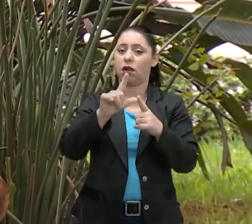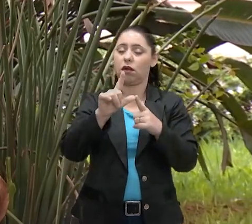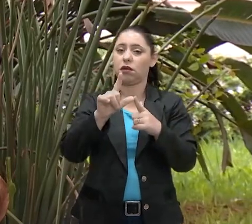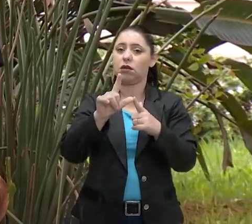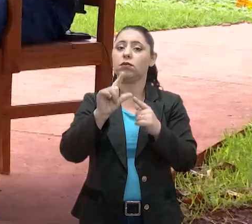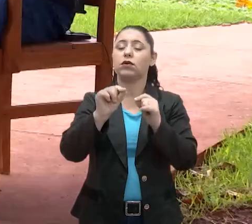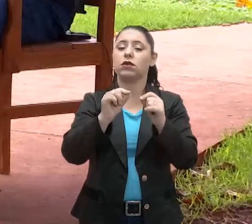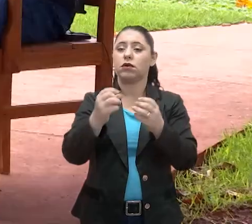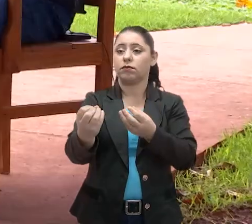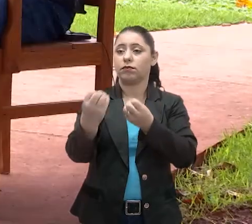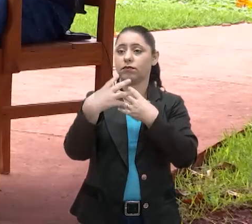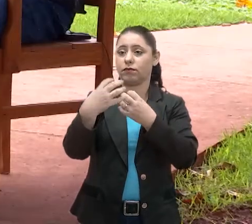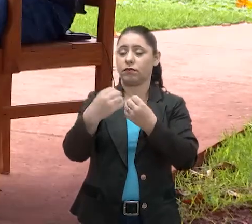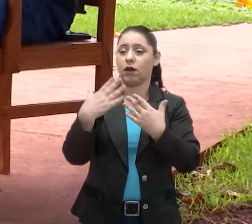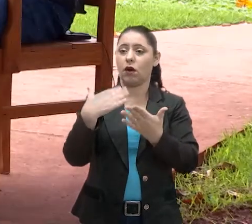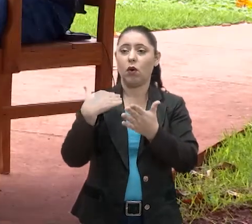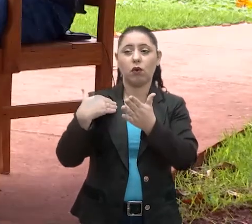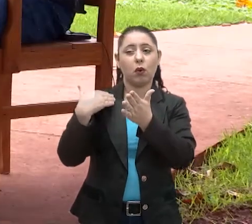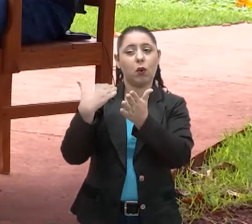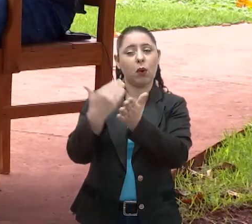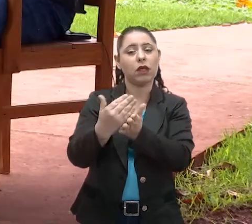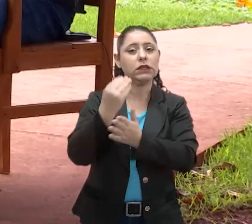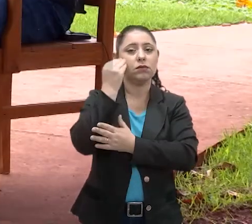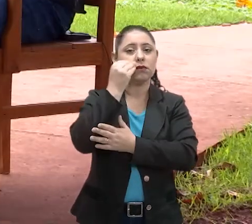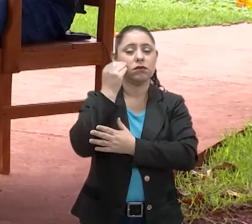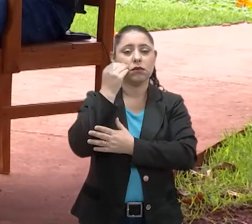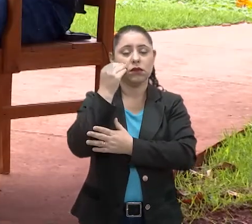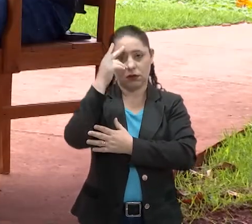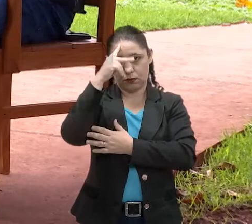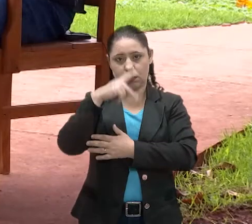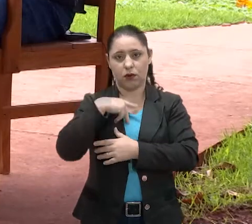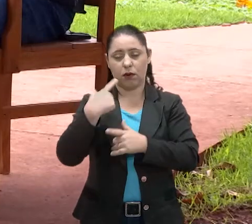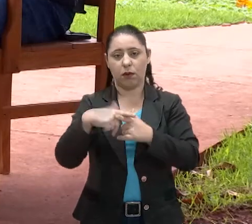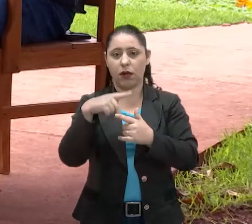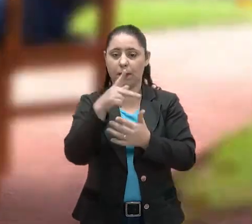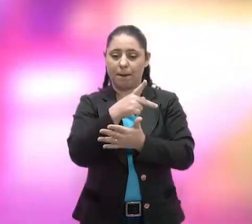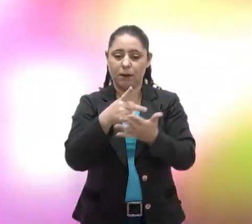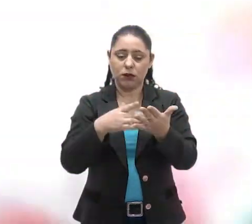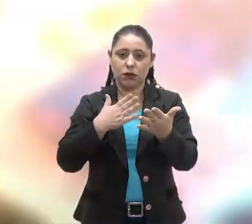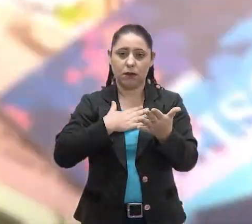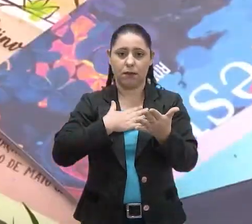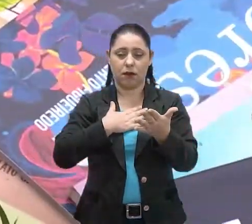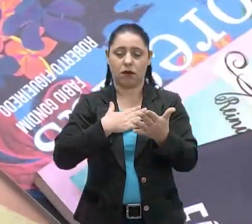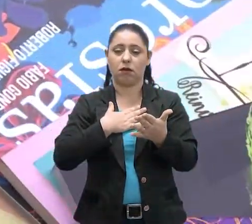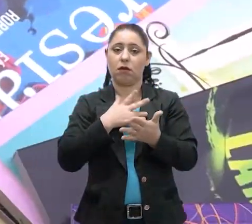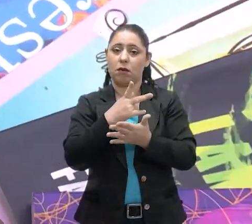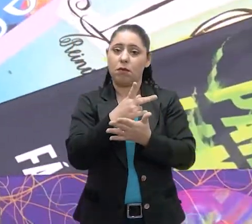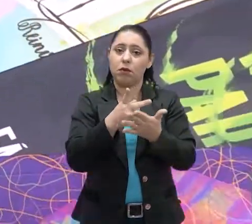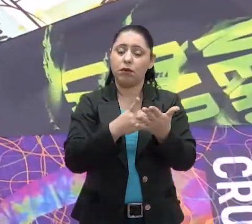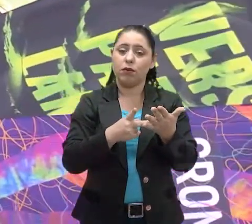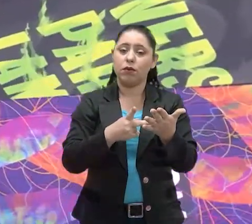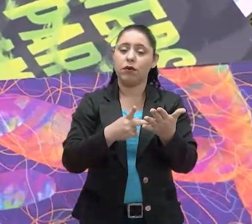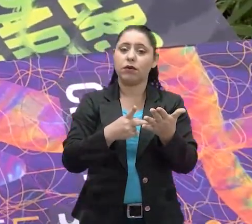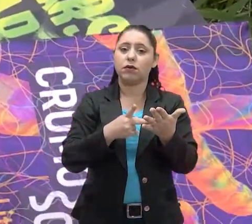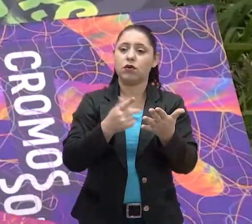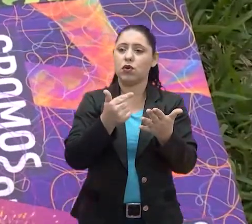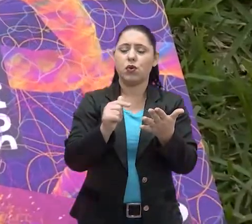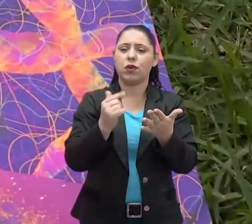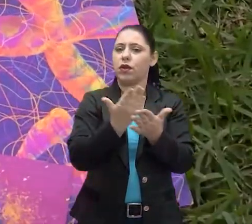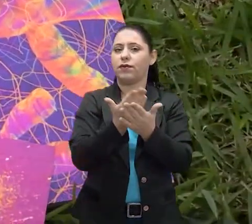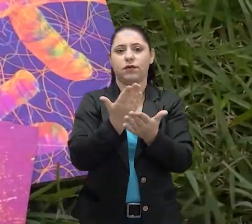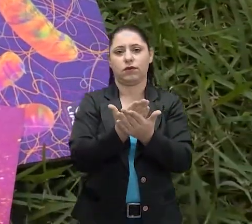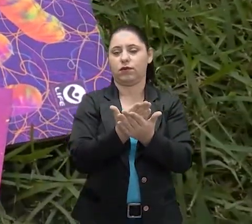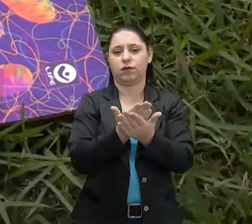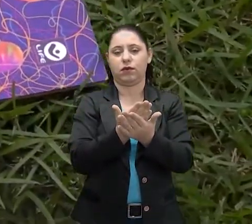Letras vem para isso, para ensinar o que eu sei a partir da minha experiência própria, né? Porque a minha poesia, ela é uma poesia que não